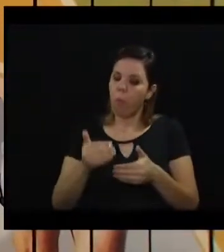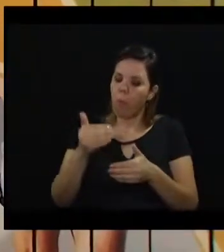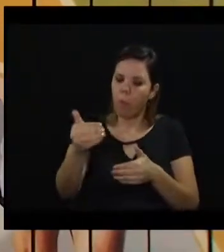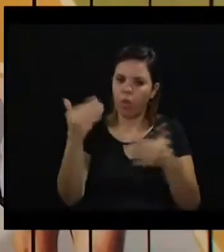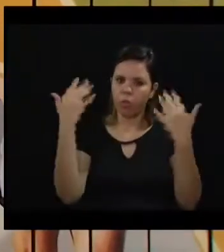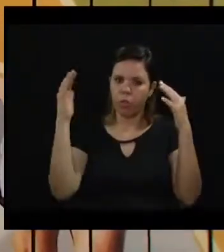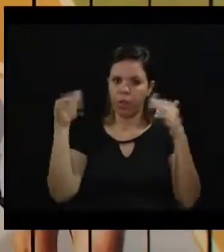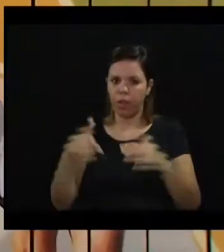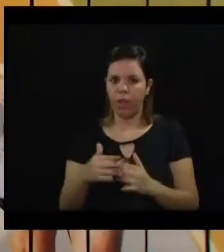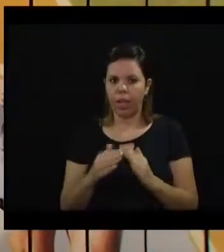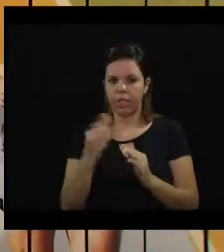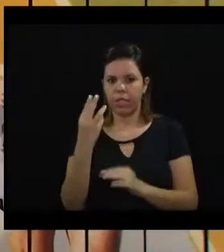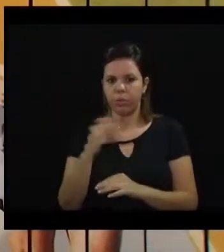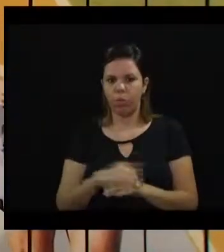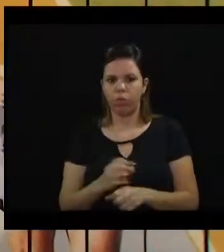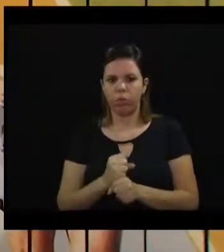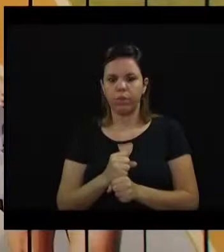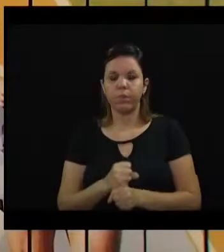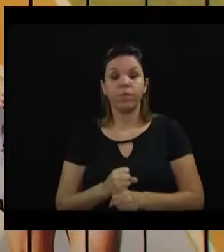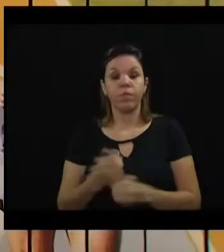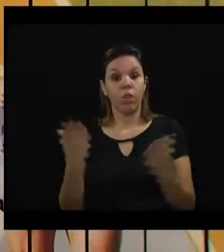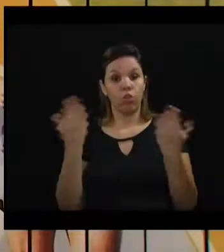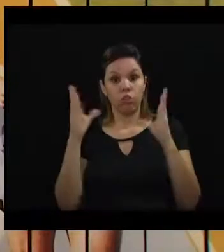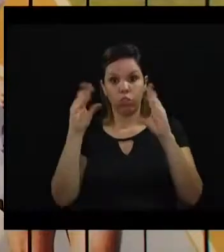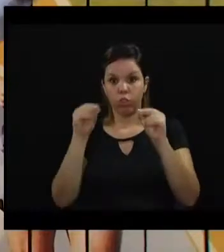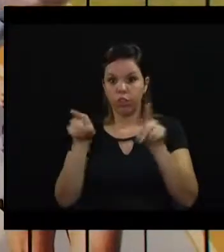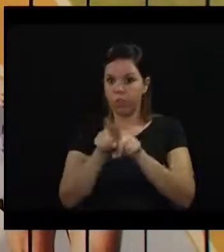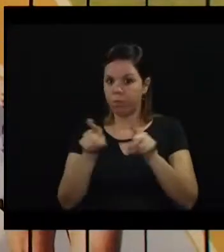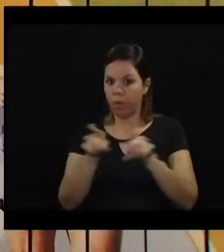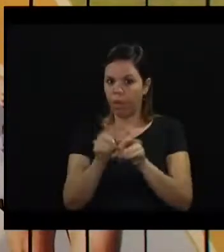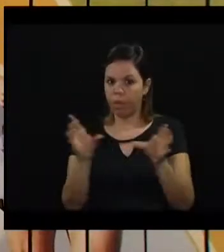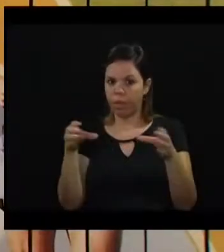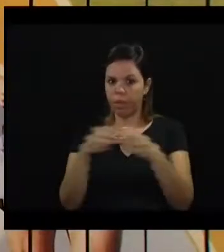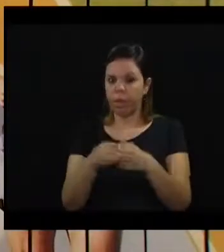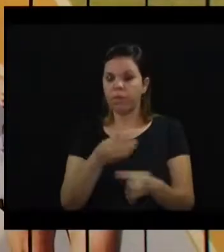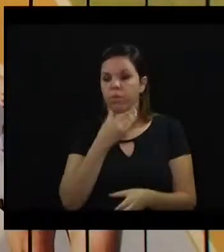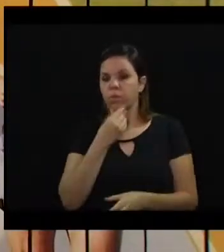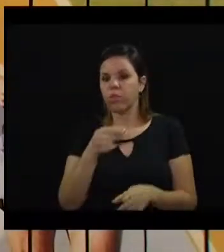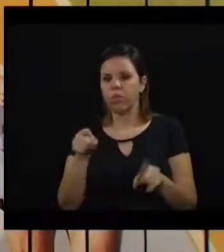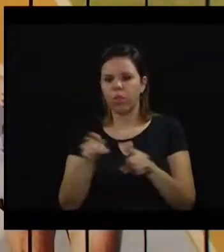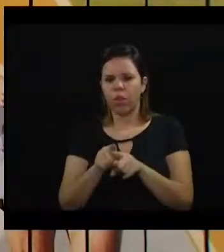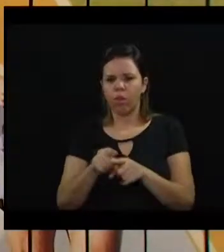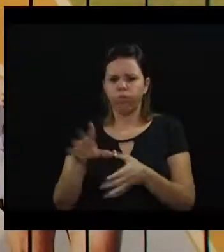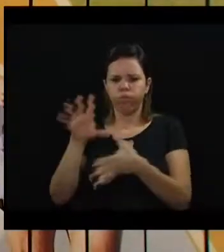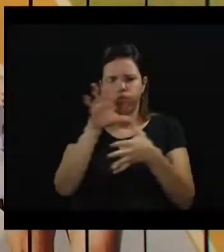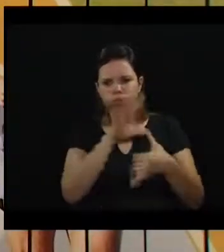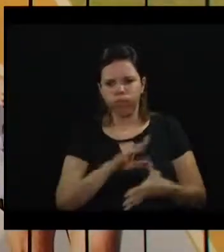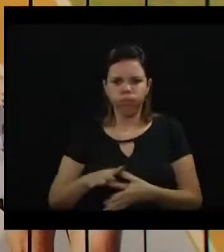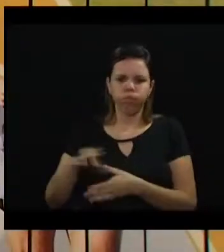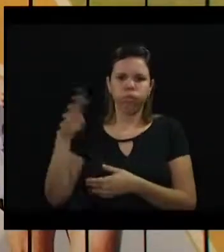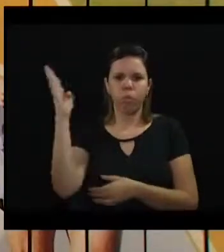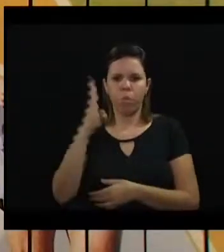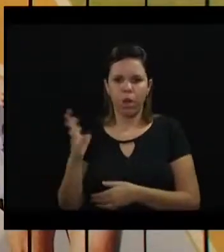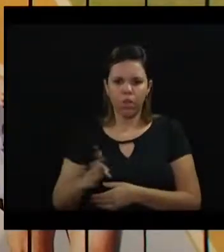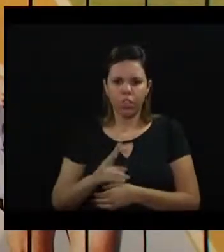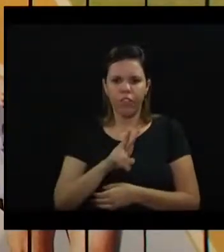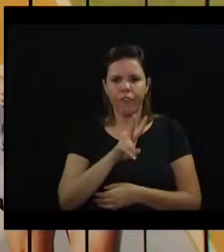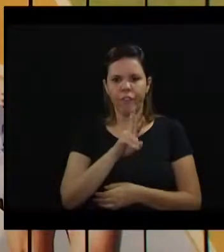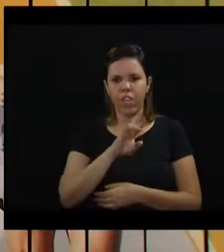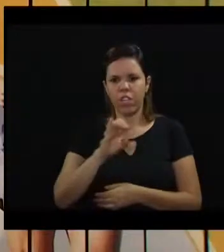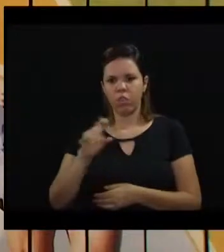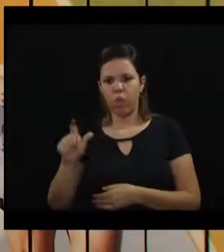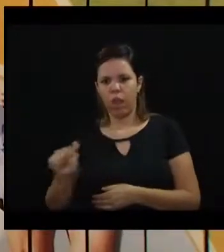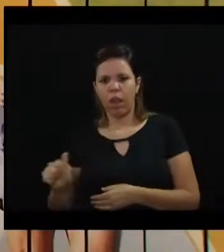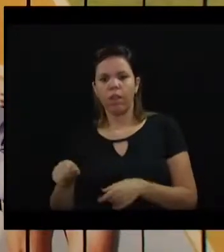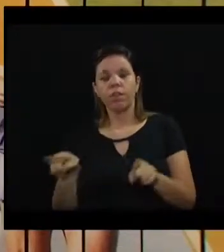dos 3 pontos. Hoje à noite tem seleção brasileira masculina na Copa América. Em Brasil e Venezuela, às 9h30 da noite,